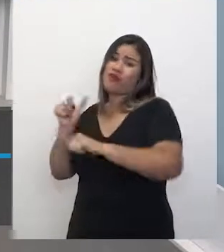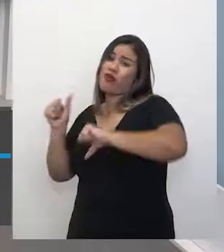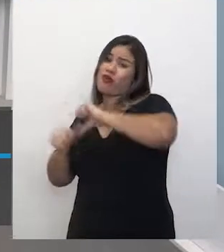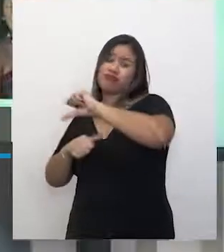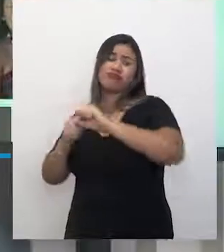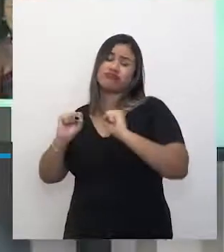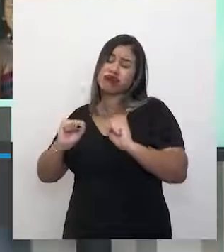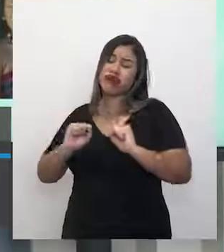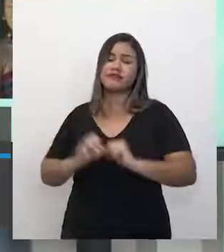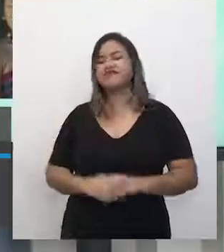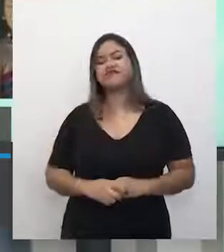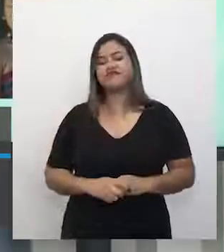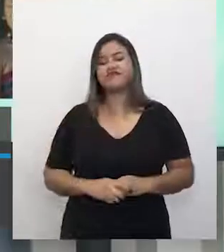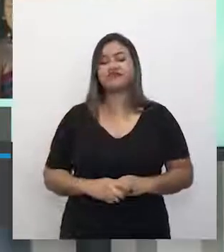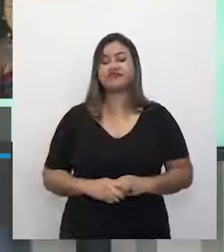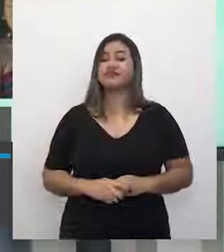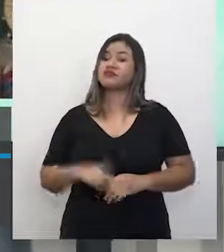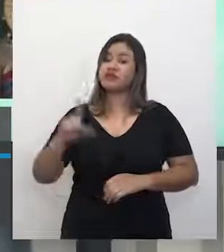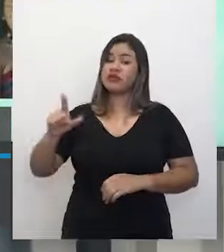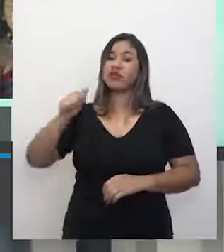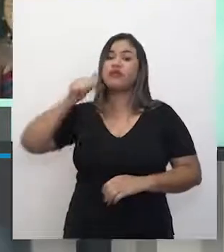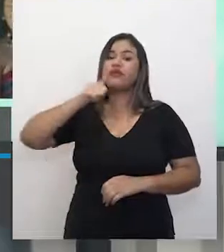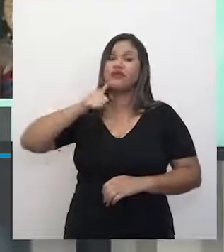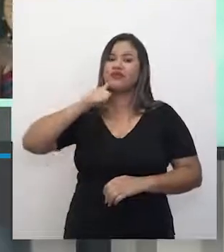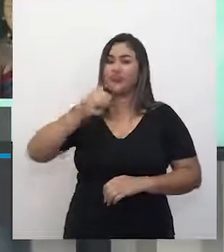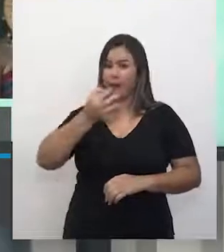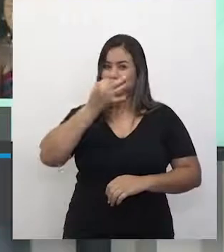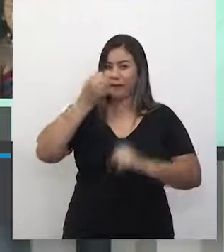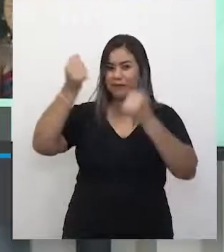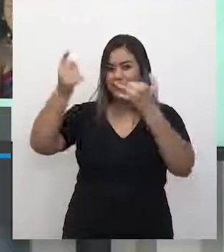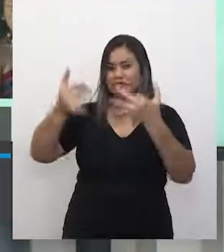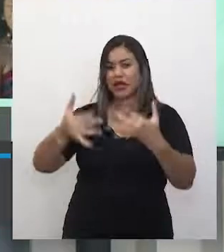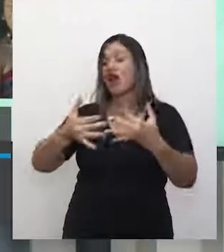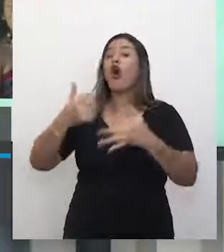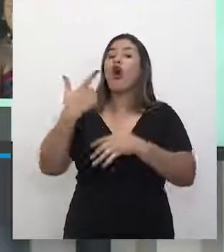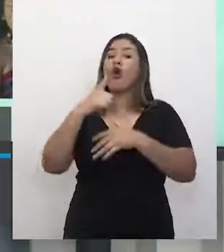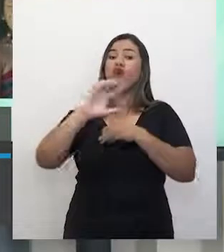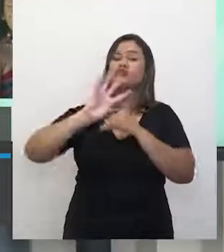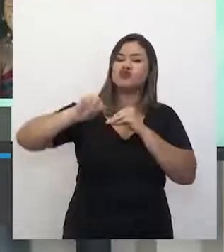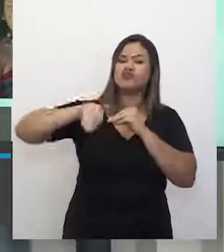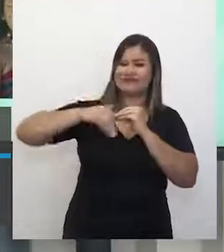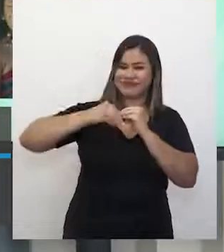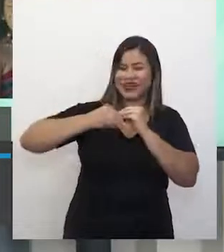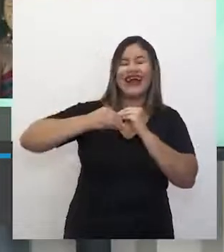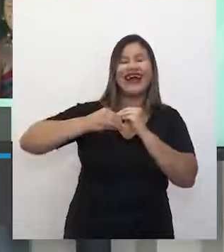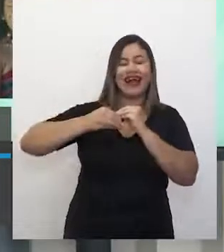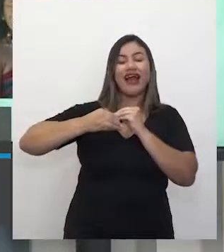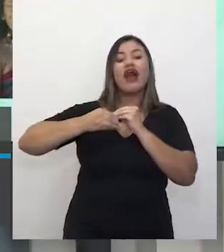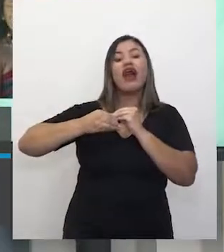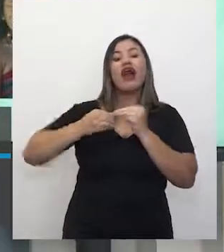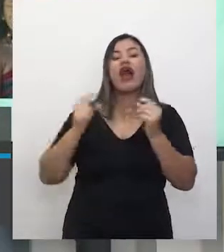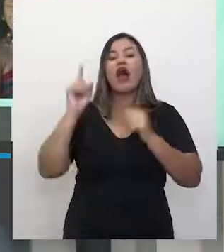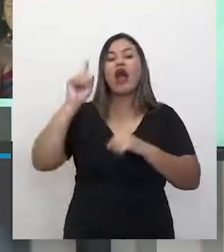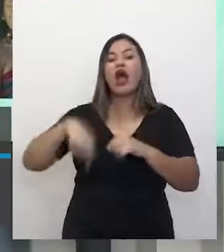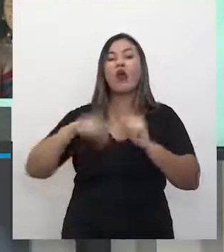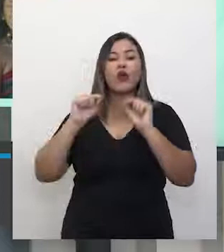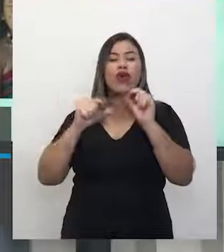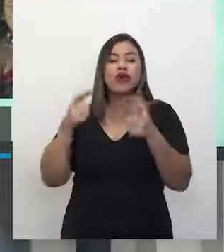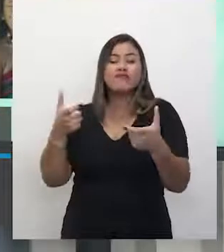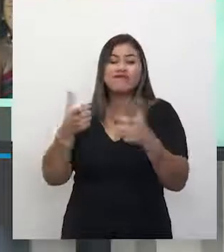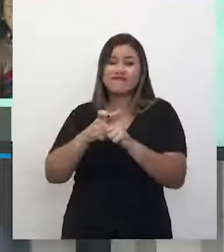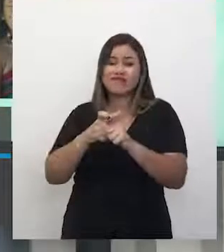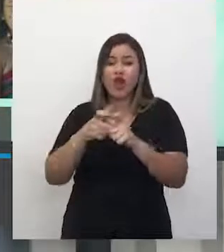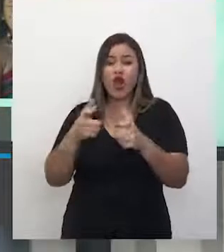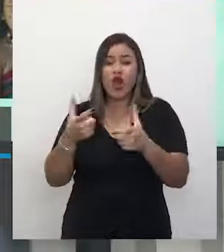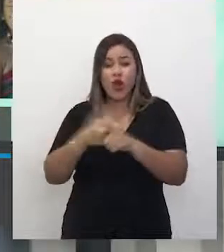né, além desse bem colocado, ressaltado e destacado aqui pela Fabi, é compreender que as minorias, elas não são um